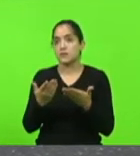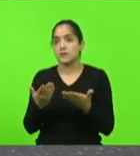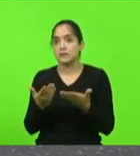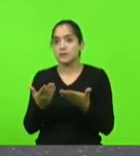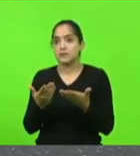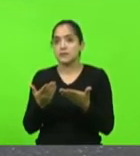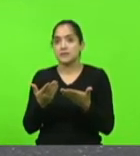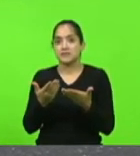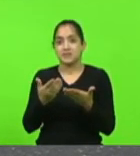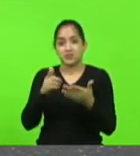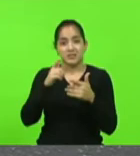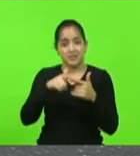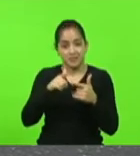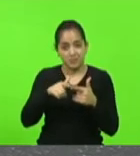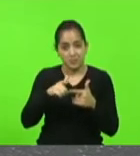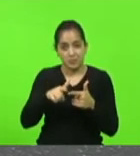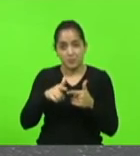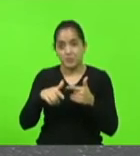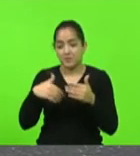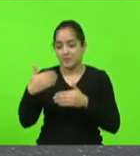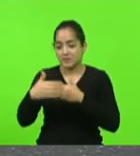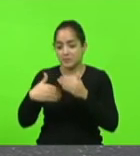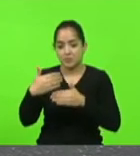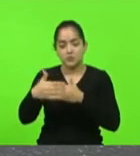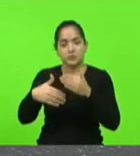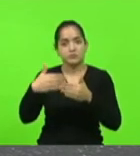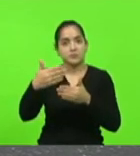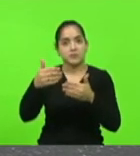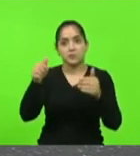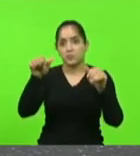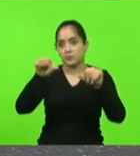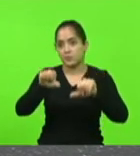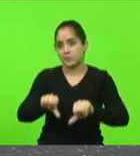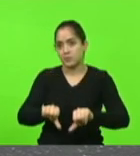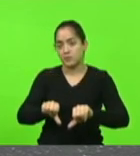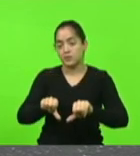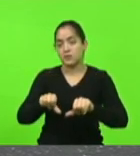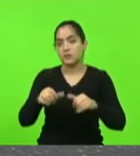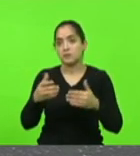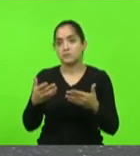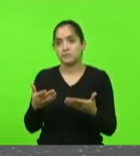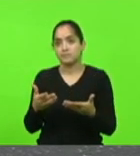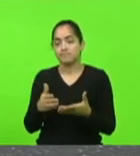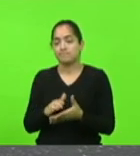bom estado, depois de 2 anos e meio, imagina, muitas delas